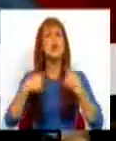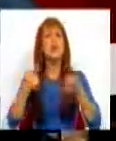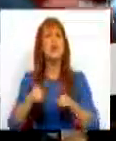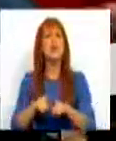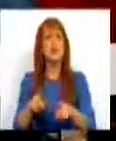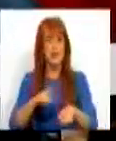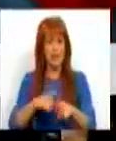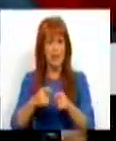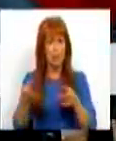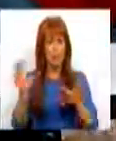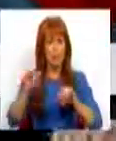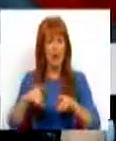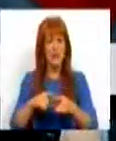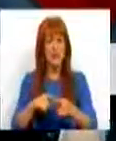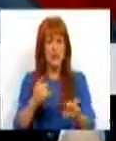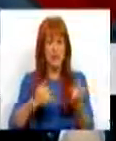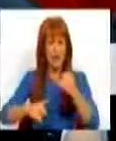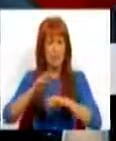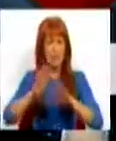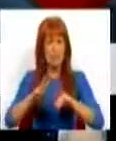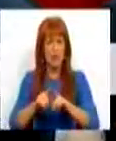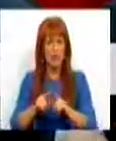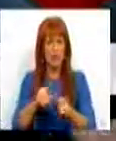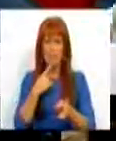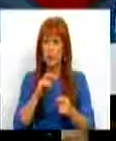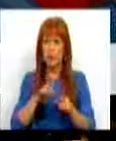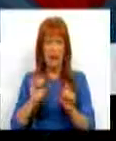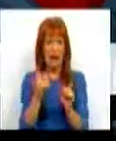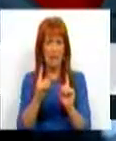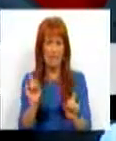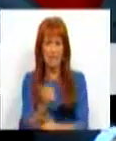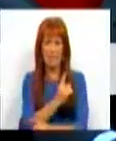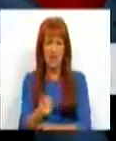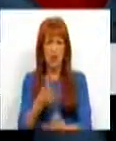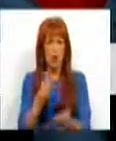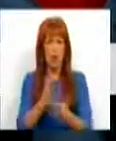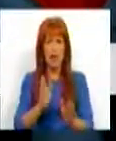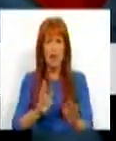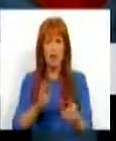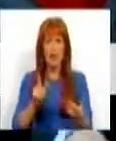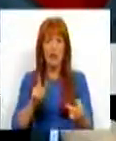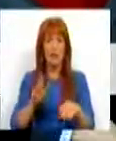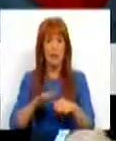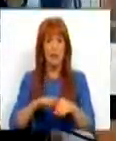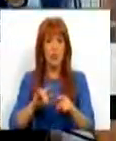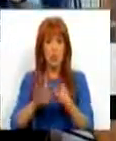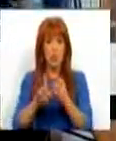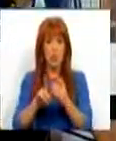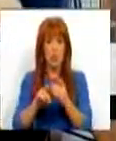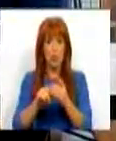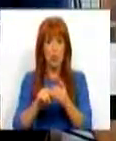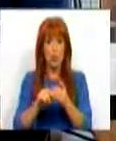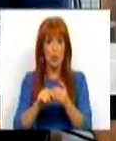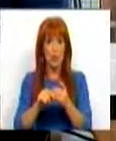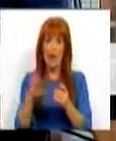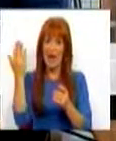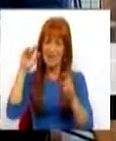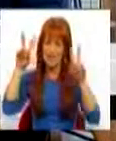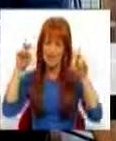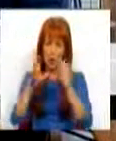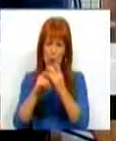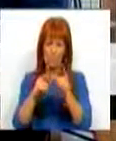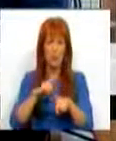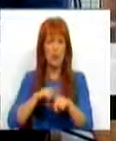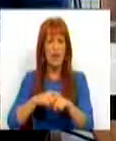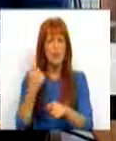assegurados, os seus direitos dos trabalhadores também estejam a ser considerados e era isto que lhe queria deixar como